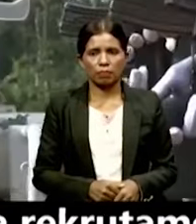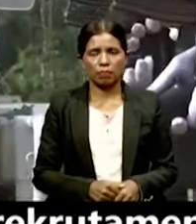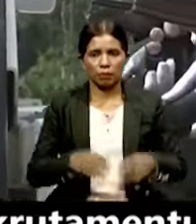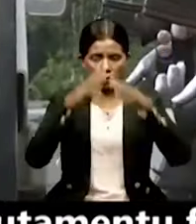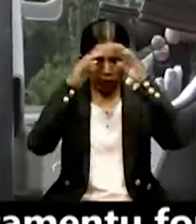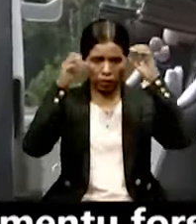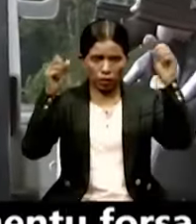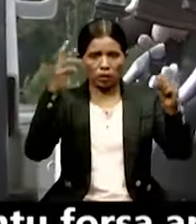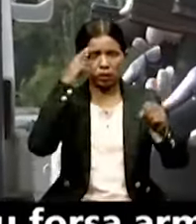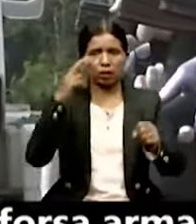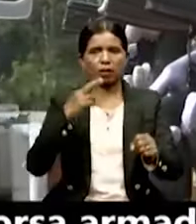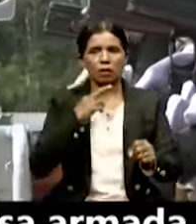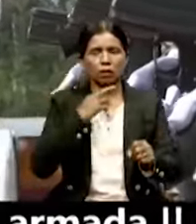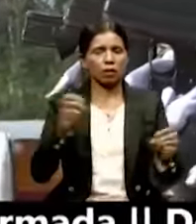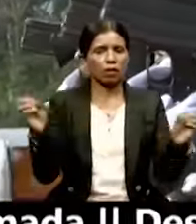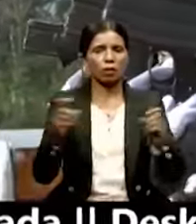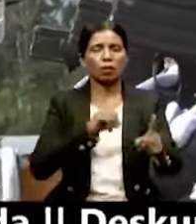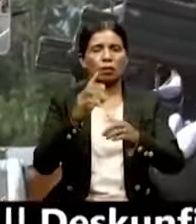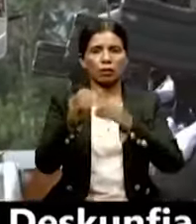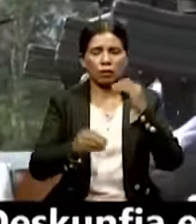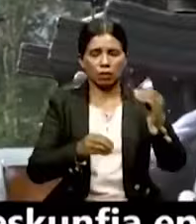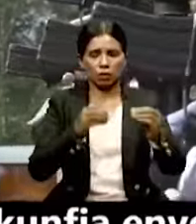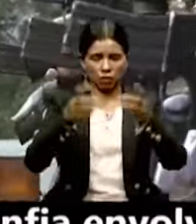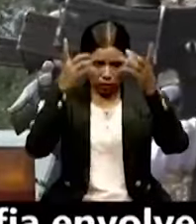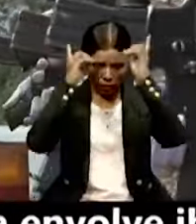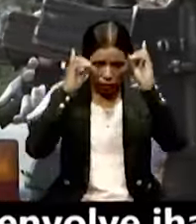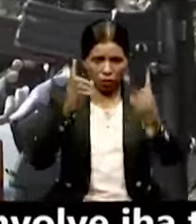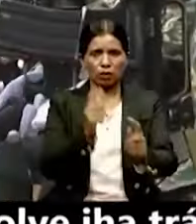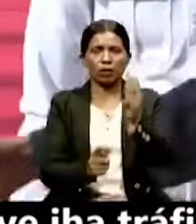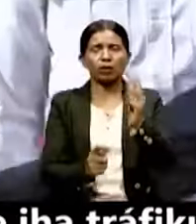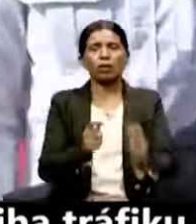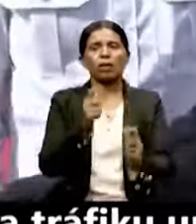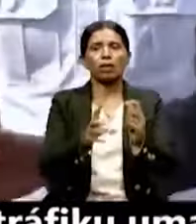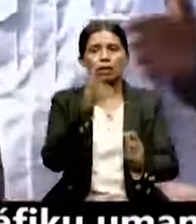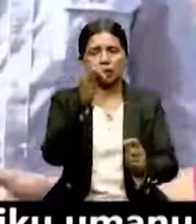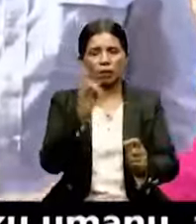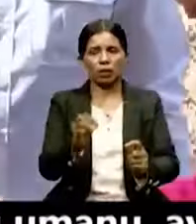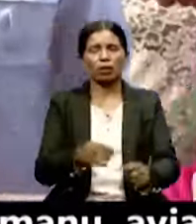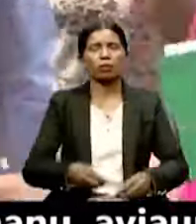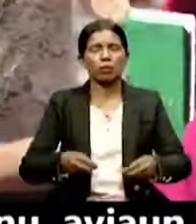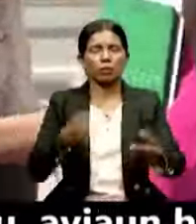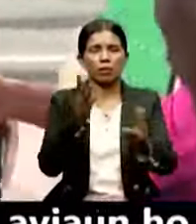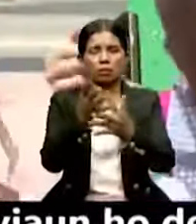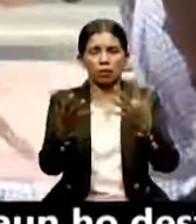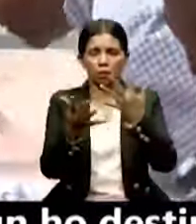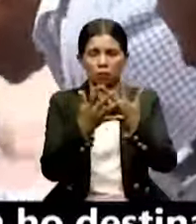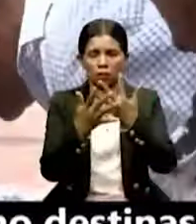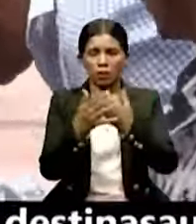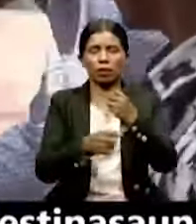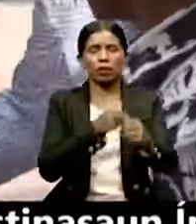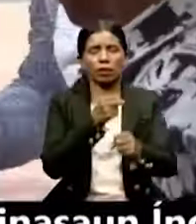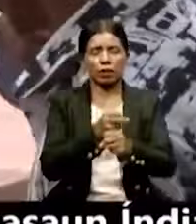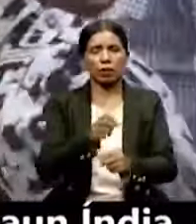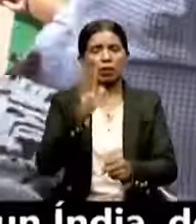Presidente da República Zé Ramos Horta la que foi comentário quando a decisão do Tribunal Distrital dele nebe aplica pena prisão Tina Lima ba Guido Antônio